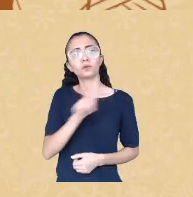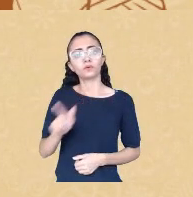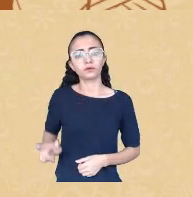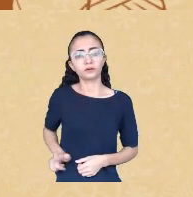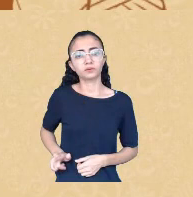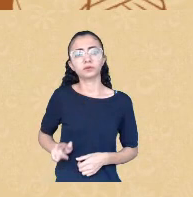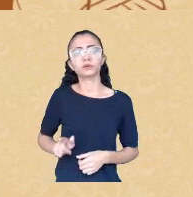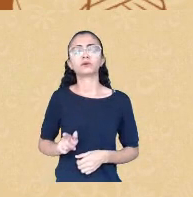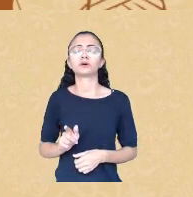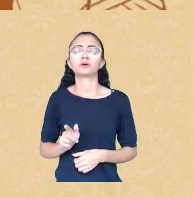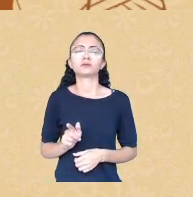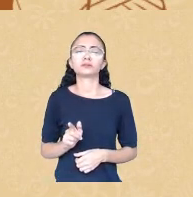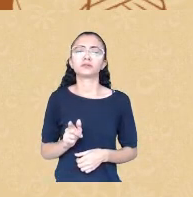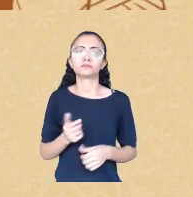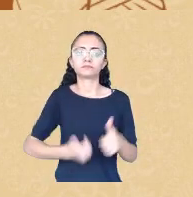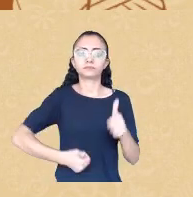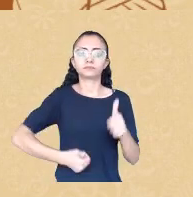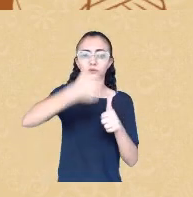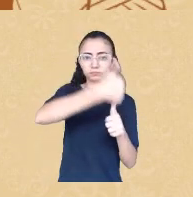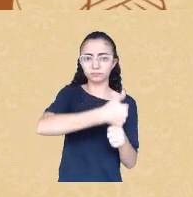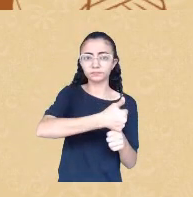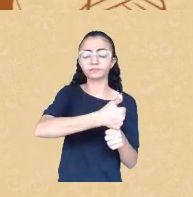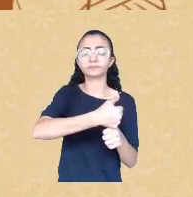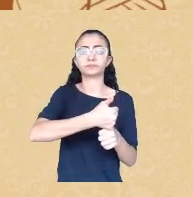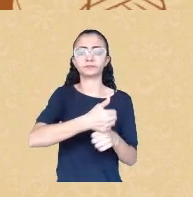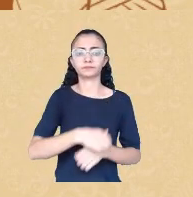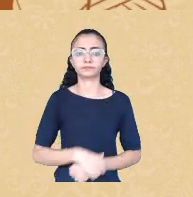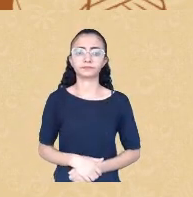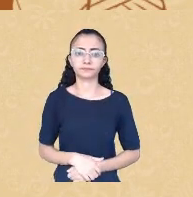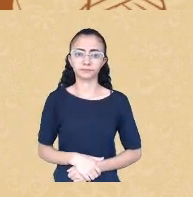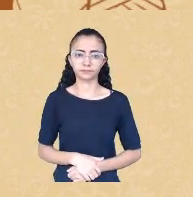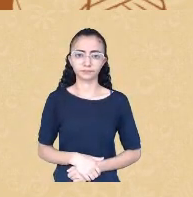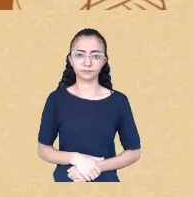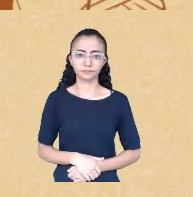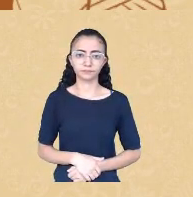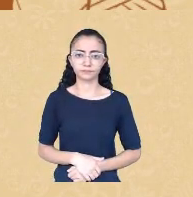anterior. Estamos falando disso.